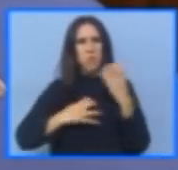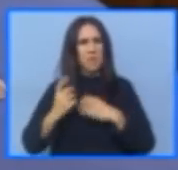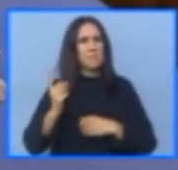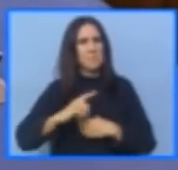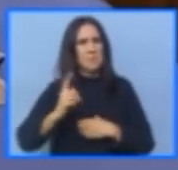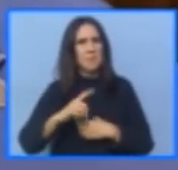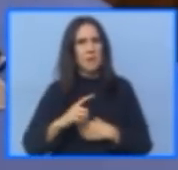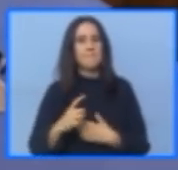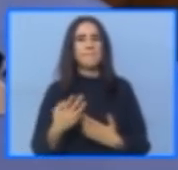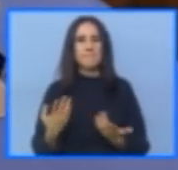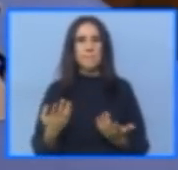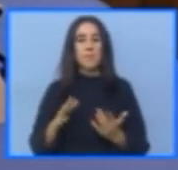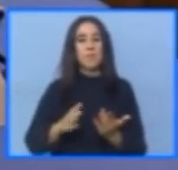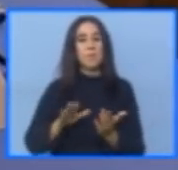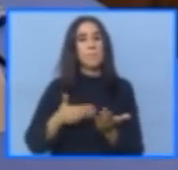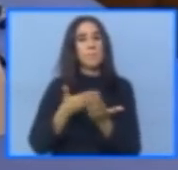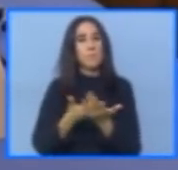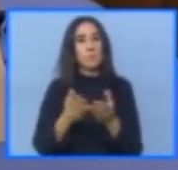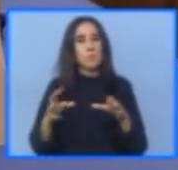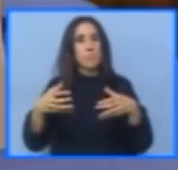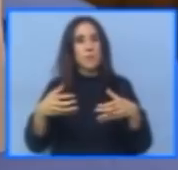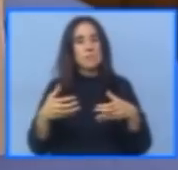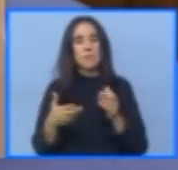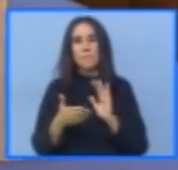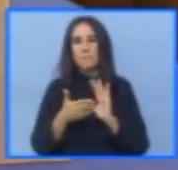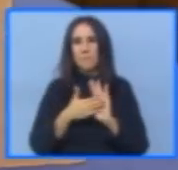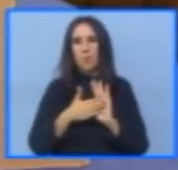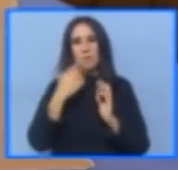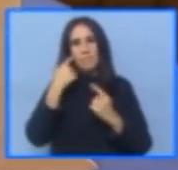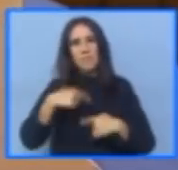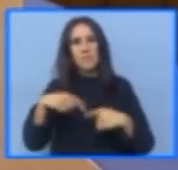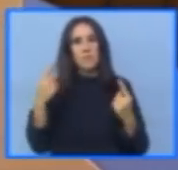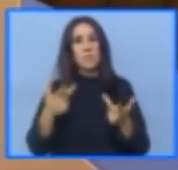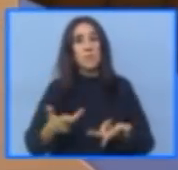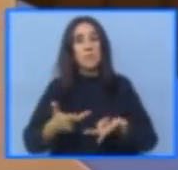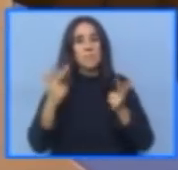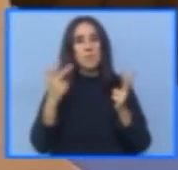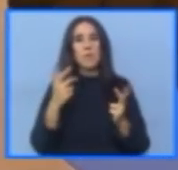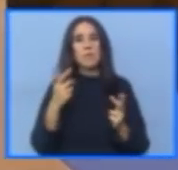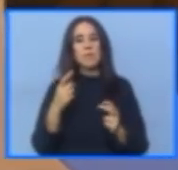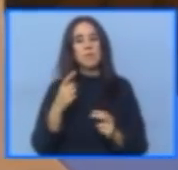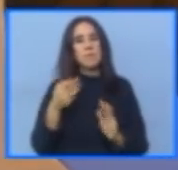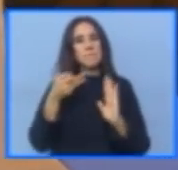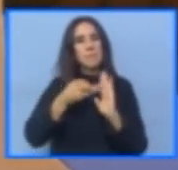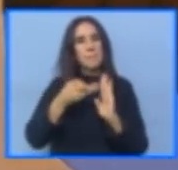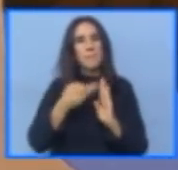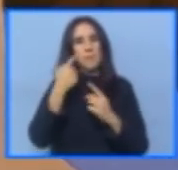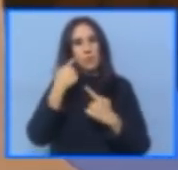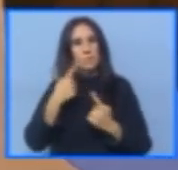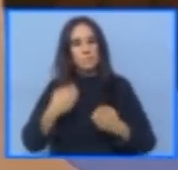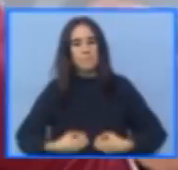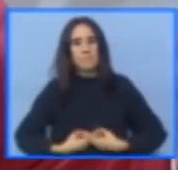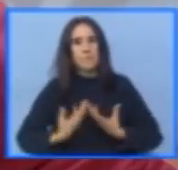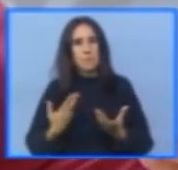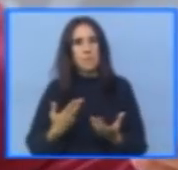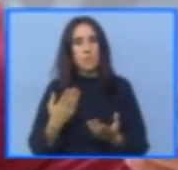vezes, e vamos propor à comunidade que prove e manifeste a sua liberdade de culto, a sua liberdade de expressão, fazendo